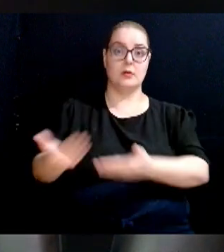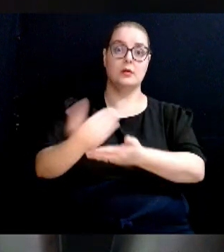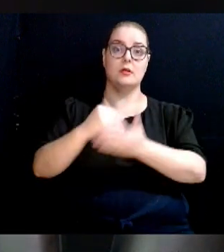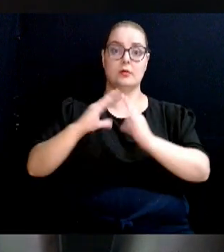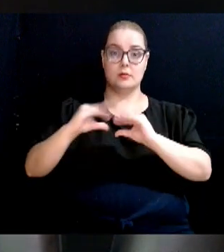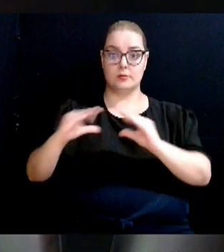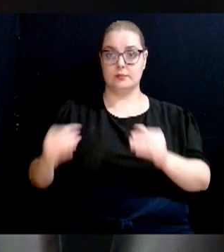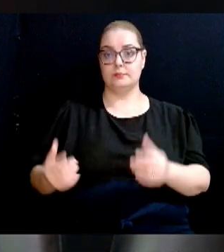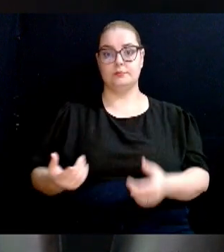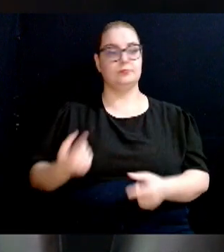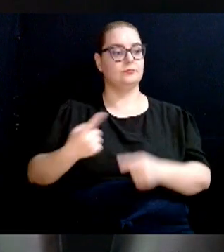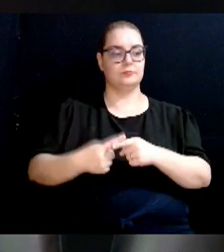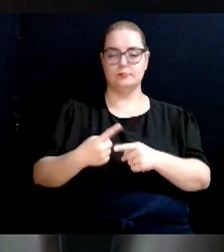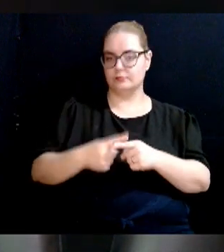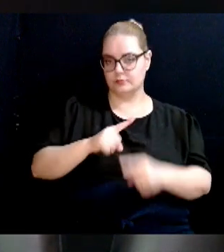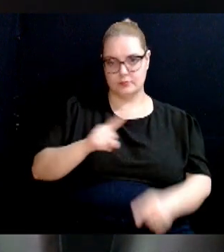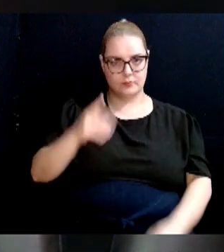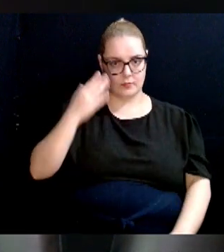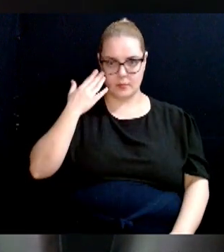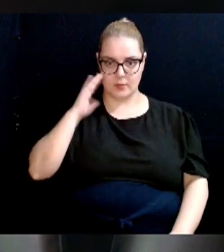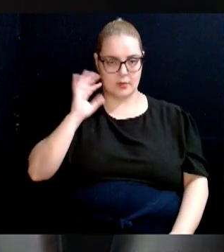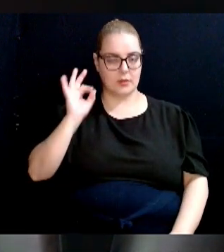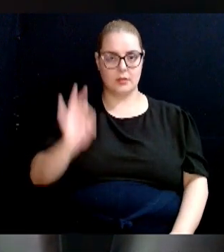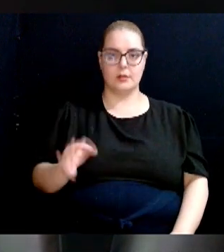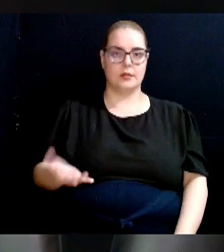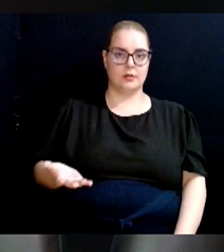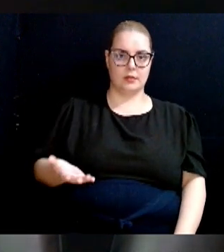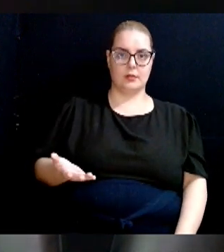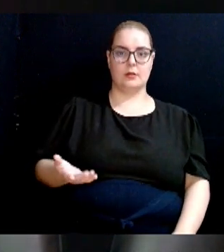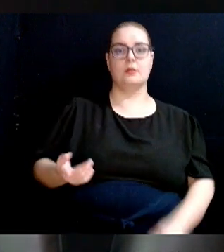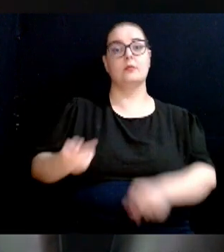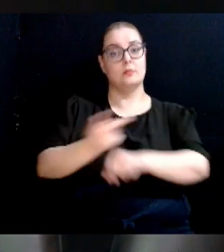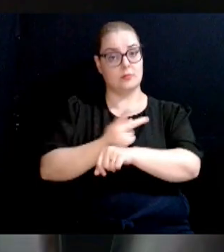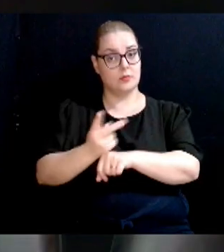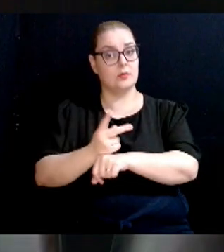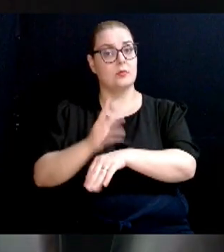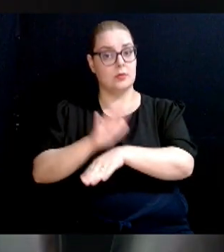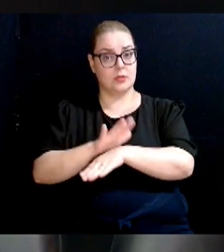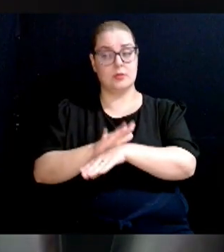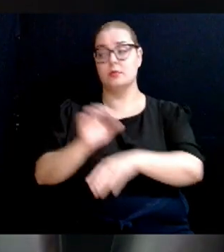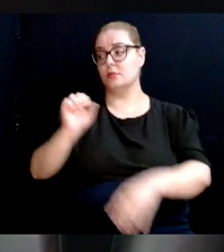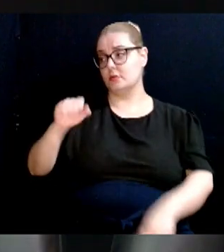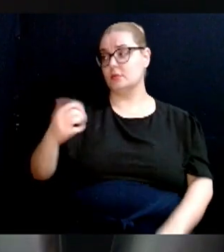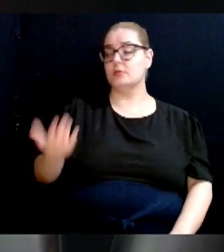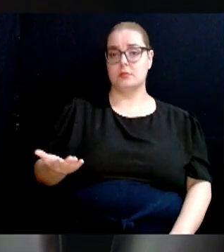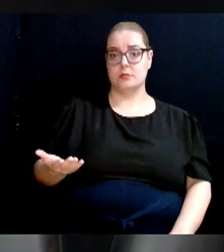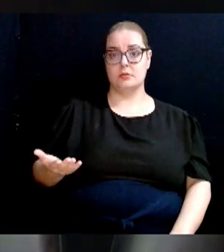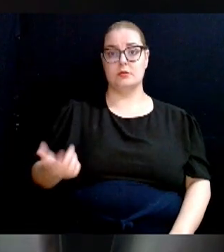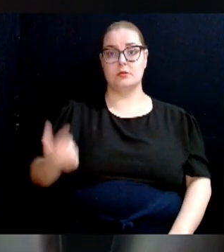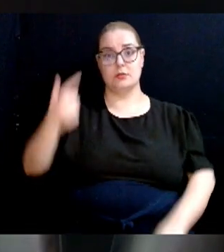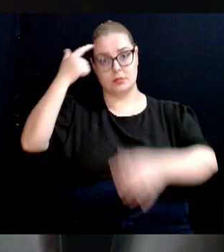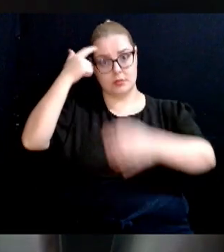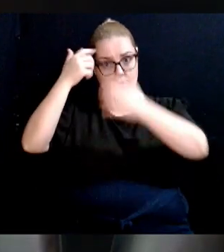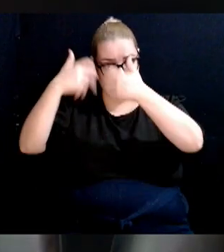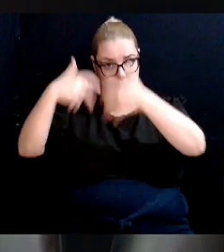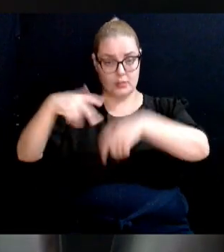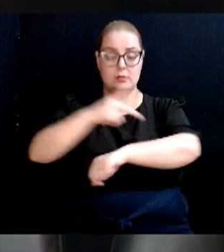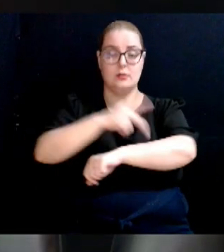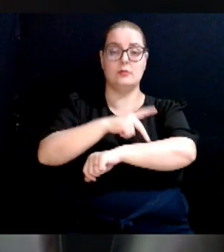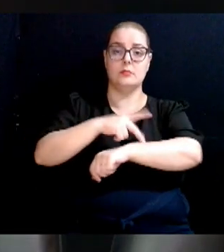não entender direito, né, é que busque ajuda, né? A neuropsicopedagogia está aí